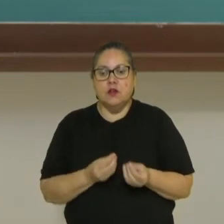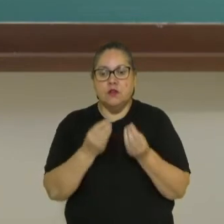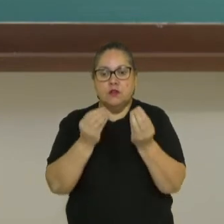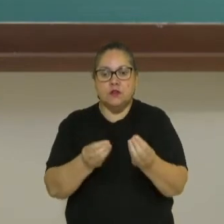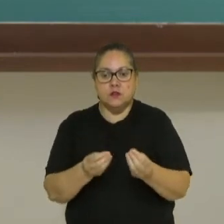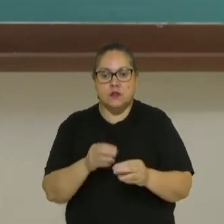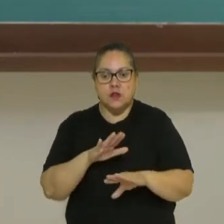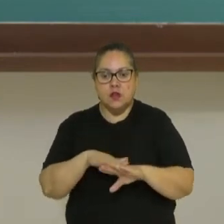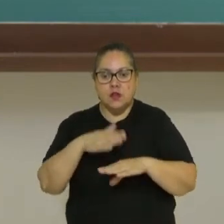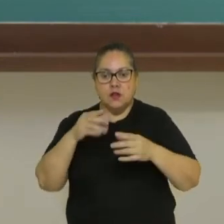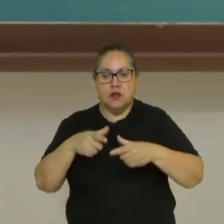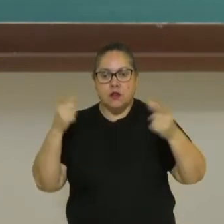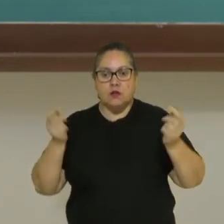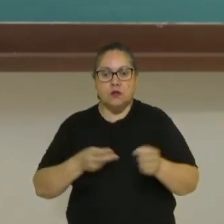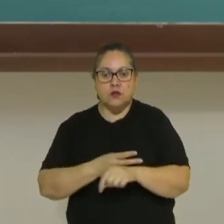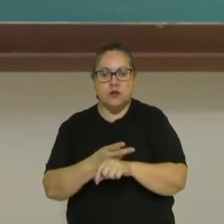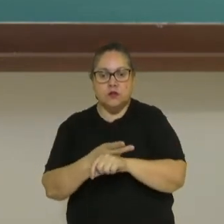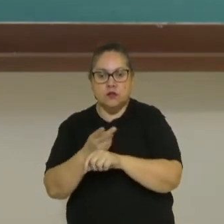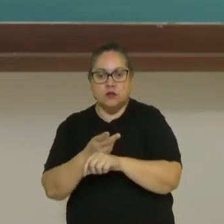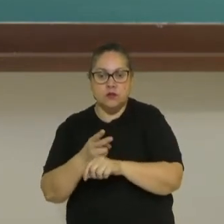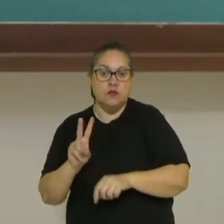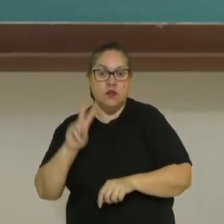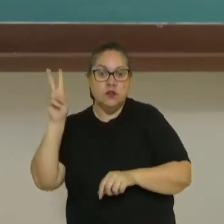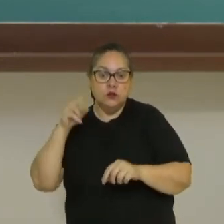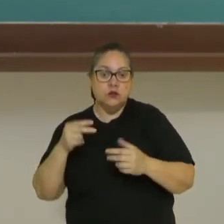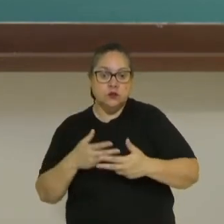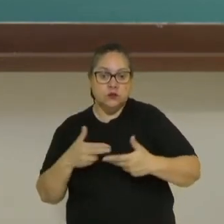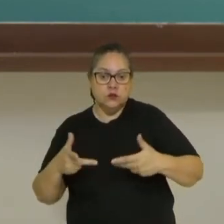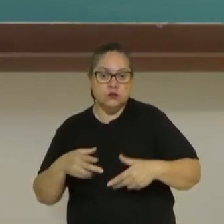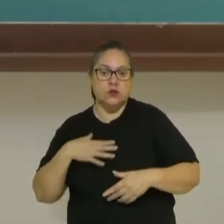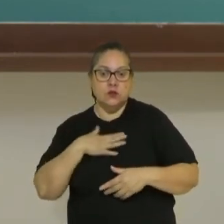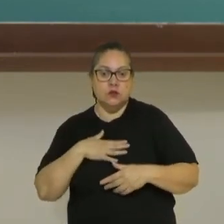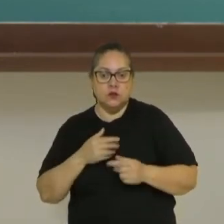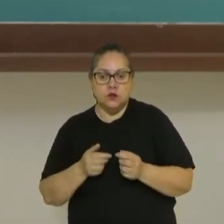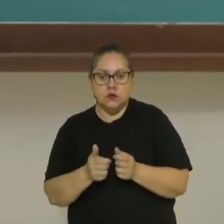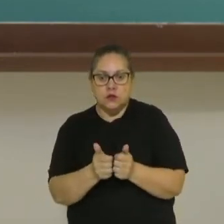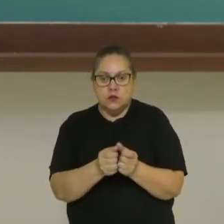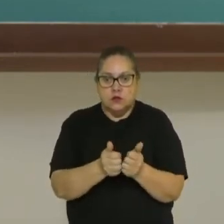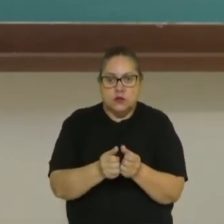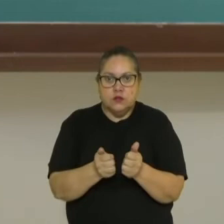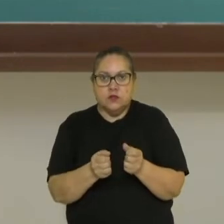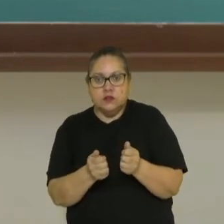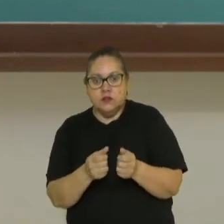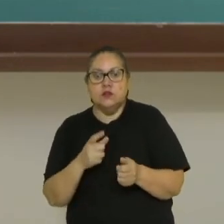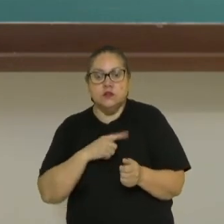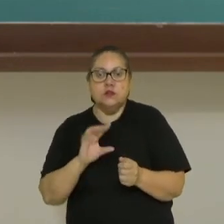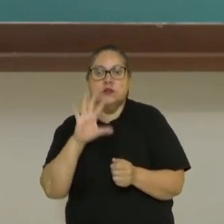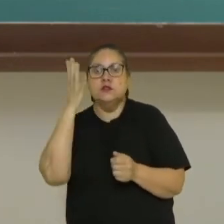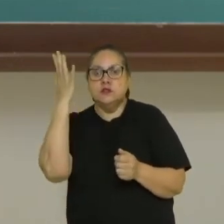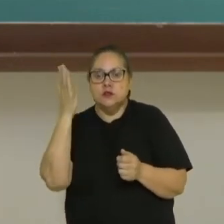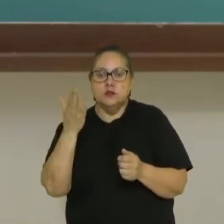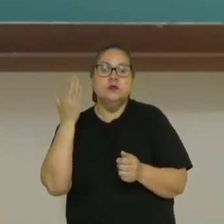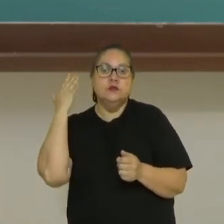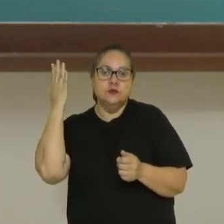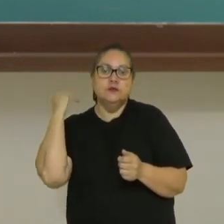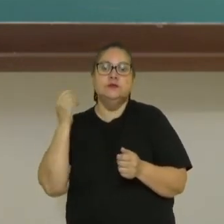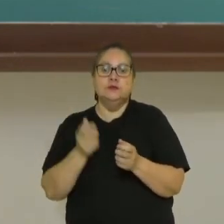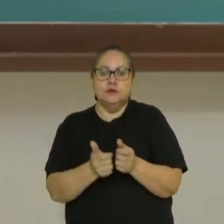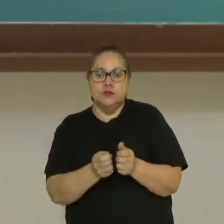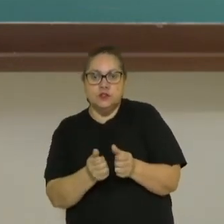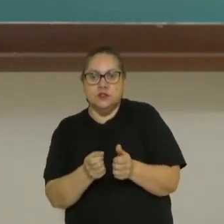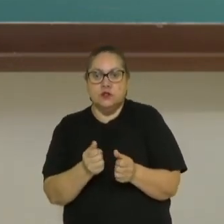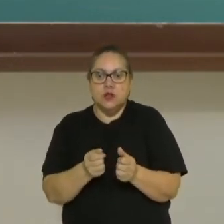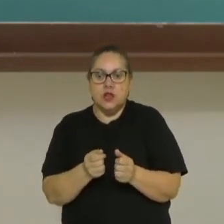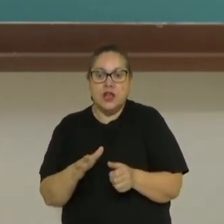procura aumente. Os produtos são valorizados. Para quem gosta de videogame, deve saber o que tem acontecido nos últimos tempos, que os